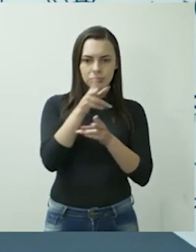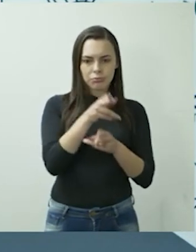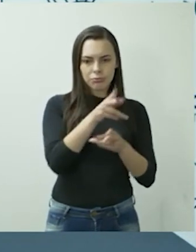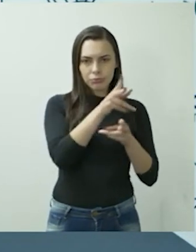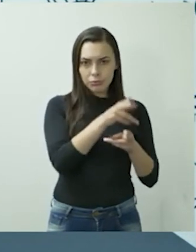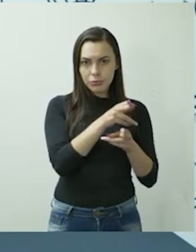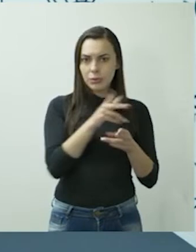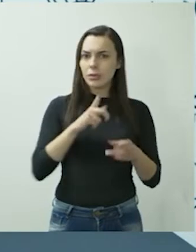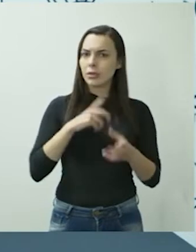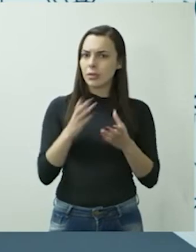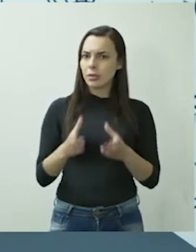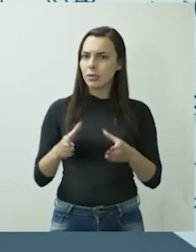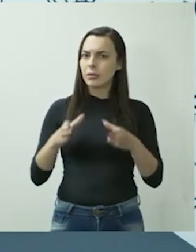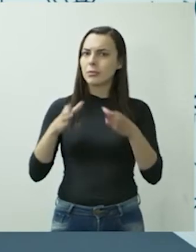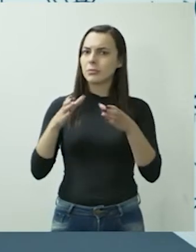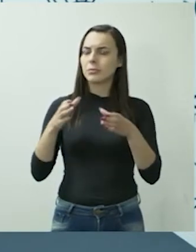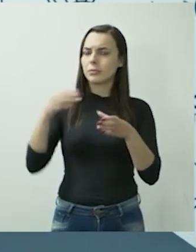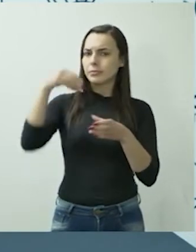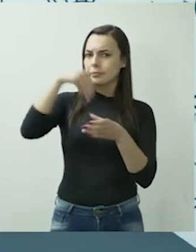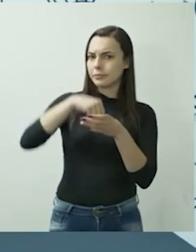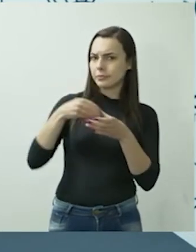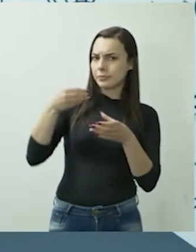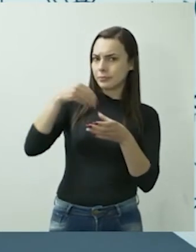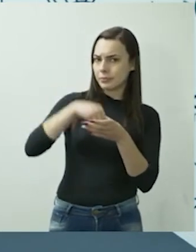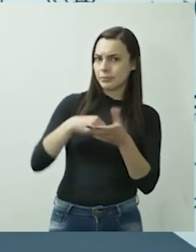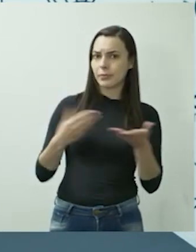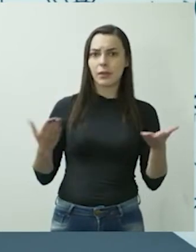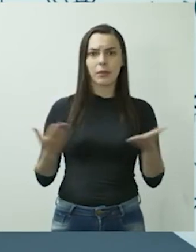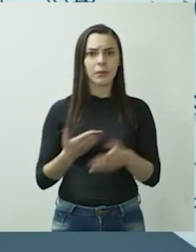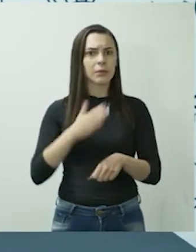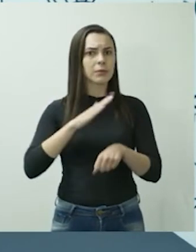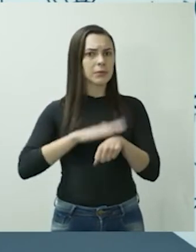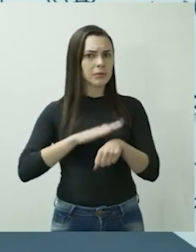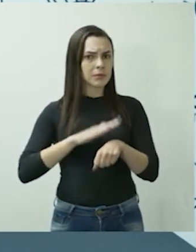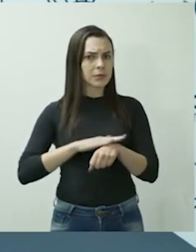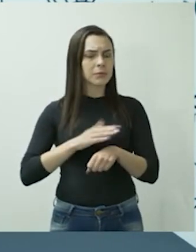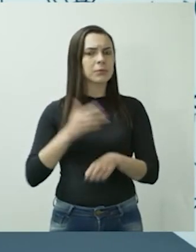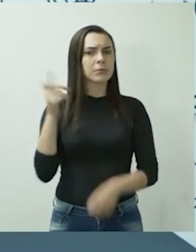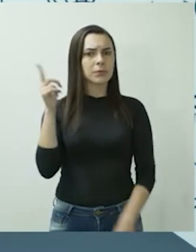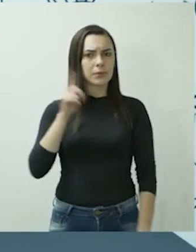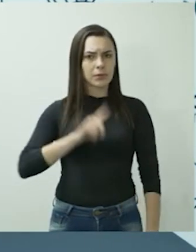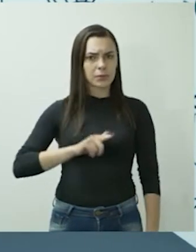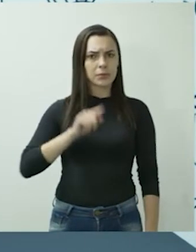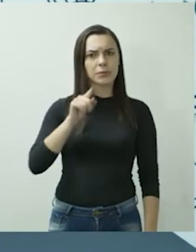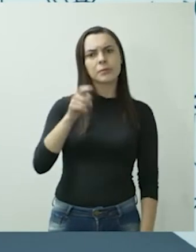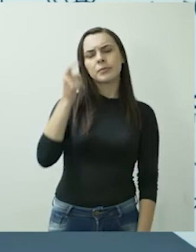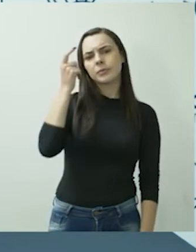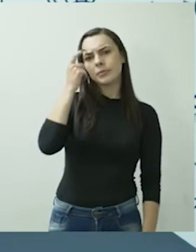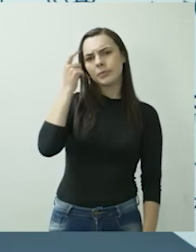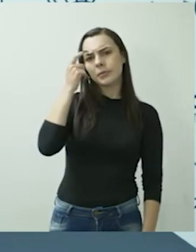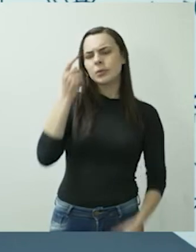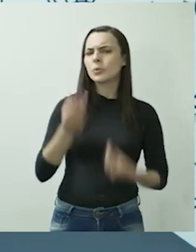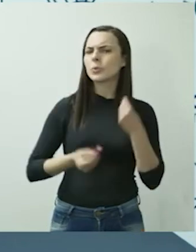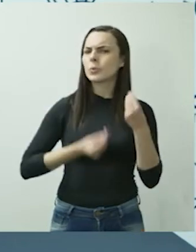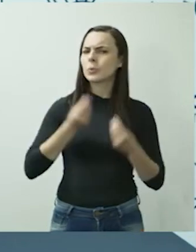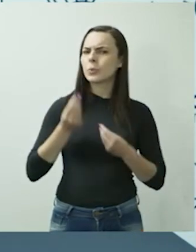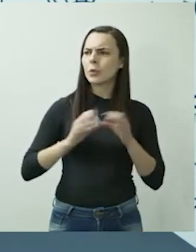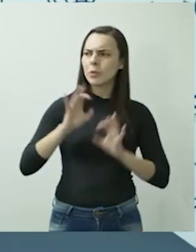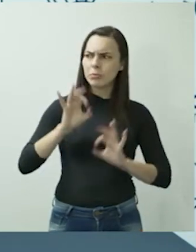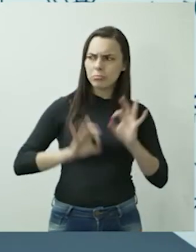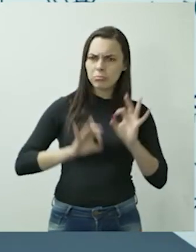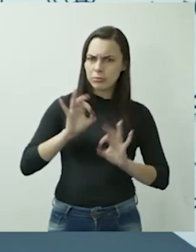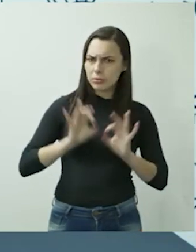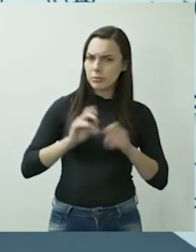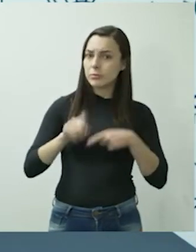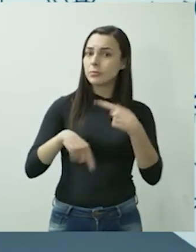estão aqui para a gente guardar. Então, a professora Márcia vai deixar vocês pensarem aí também mais um pouquinho como é que a gente vai organizar